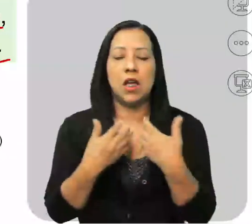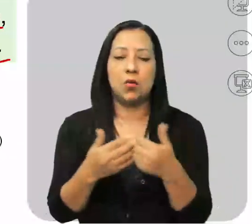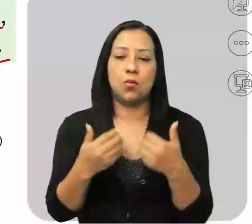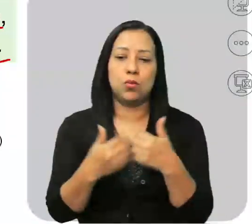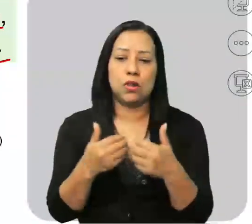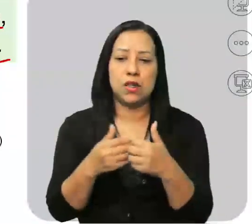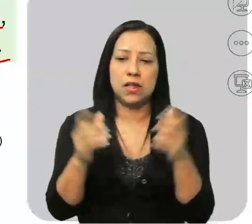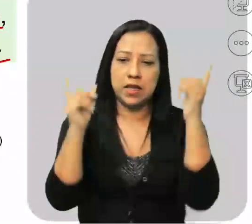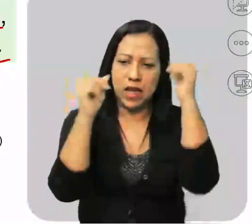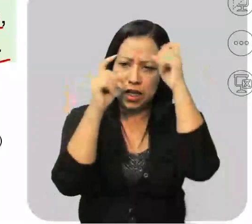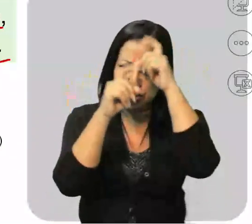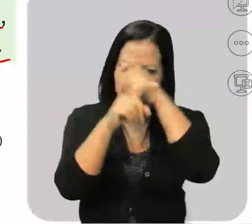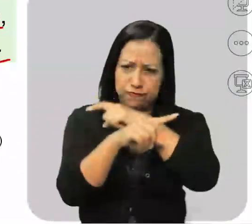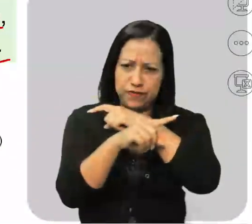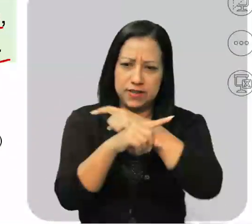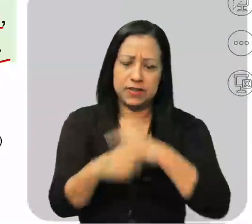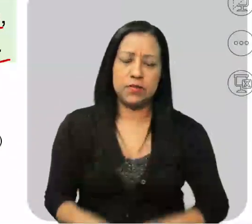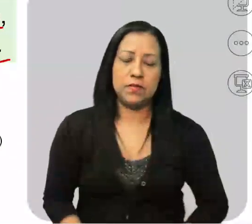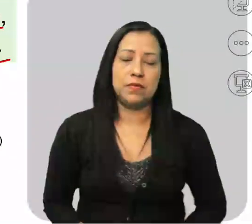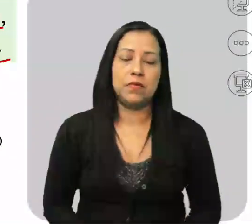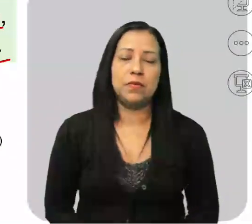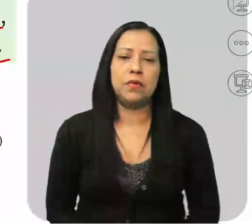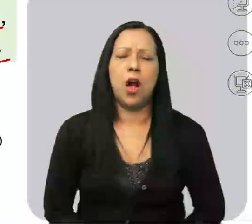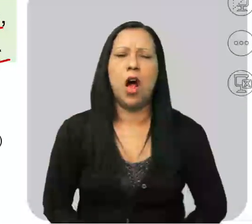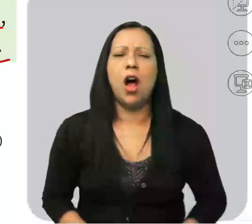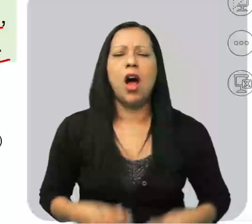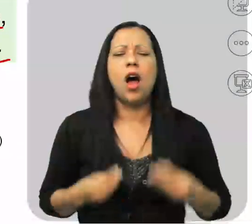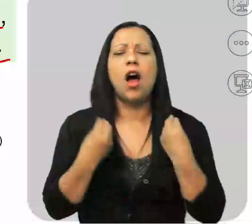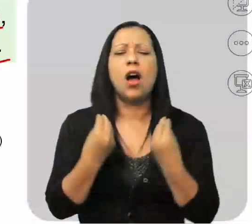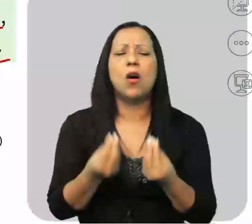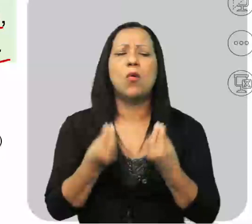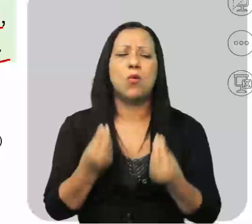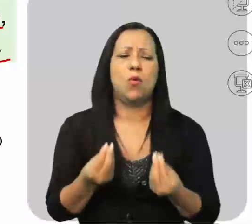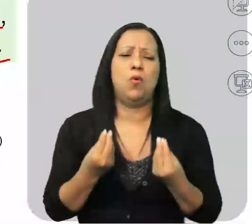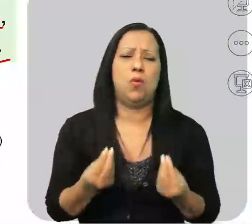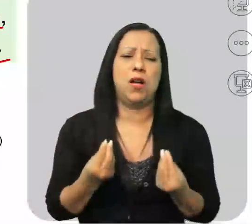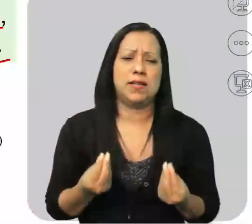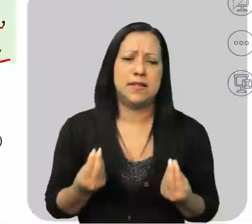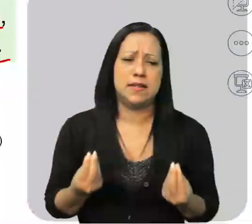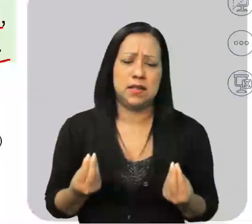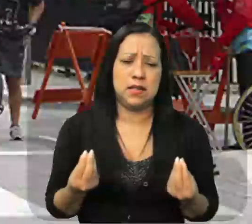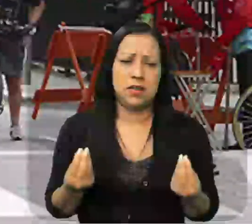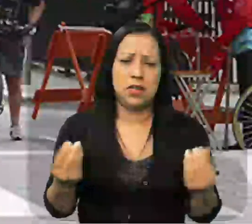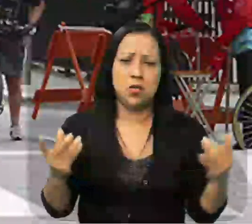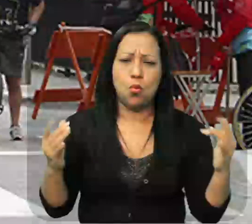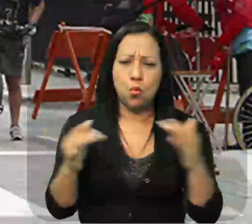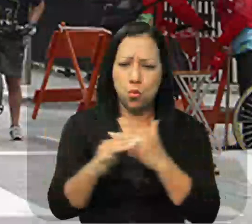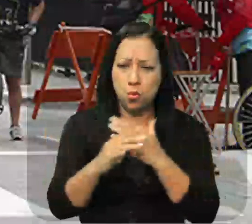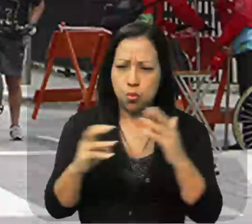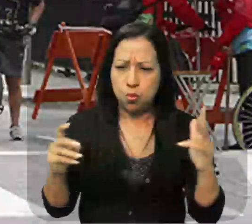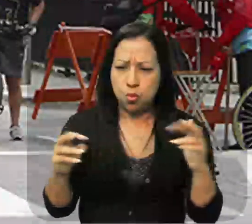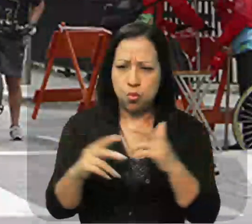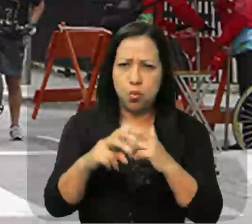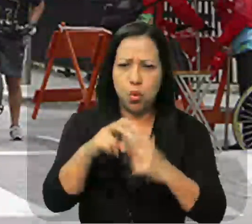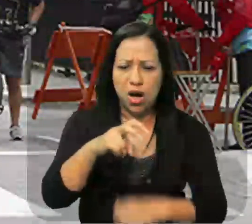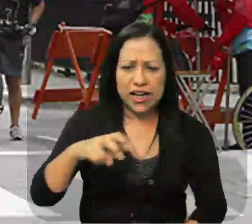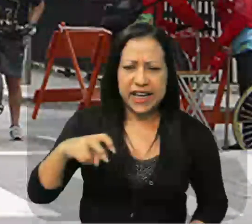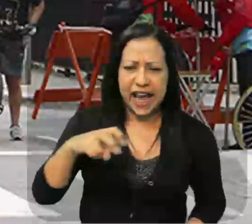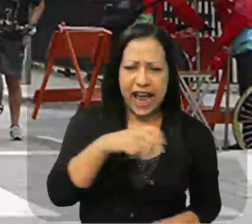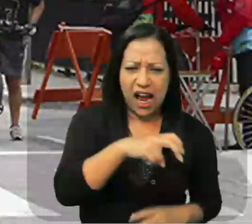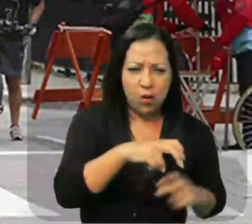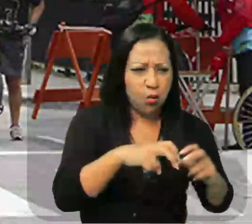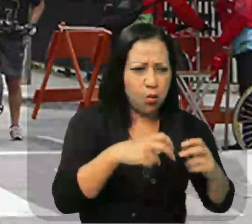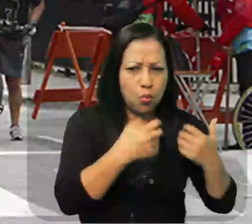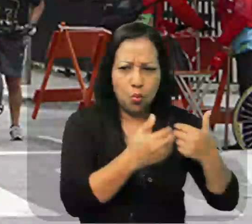também. Por quê? O trânsito é caótico. Professor, como assim um trânsito caótico?